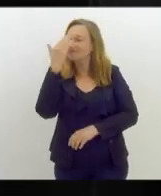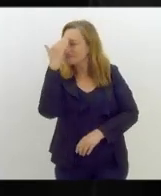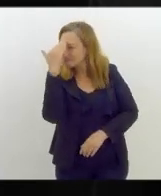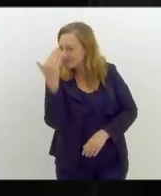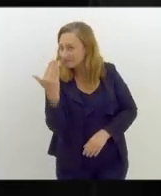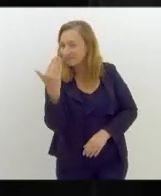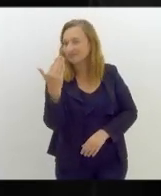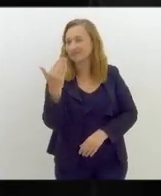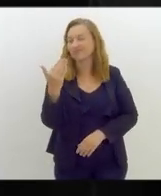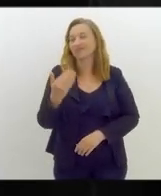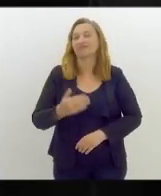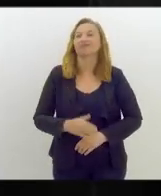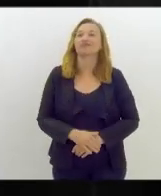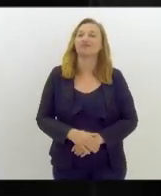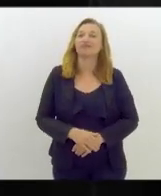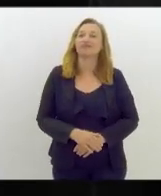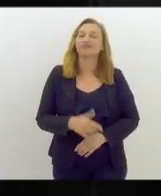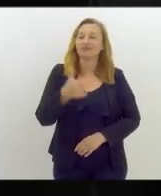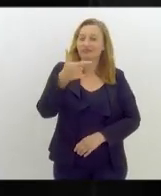os